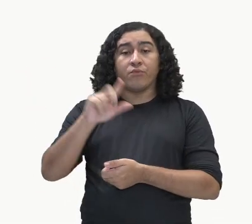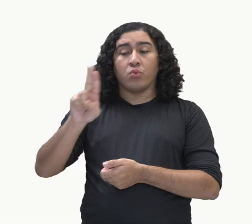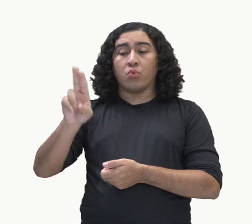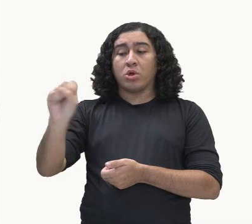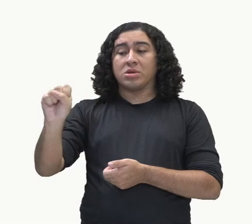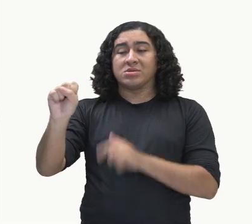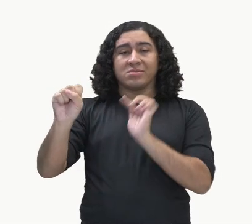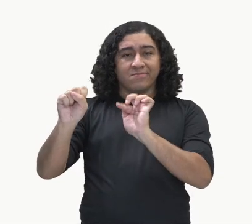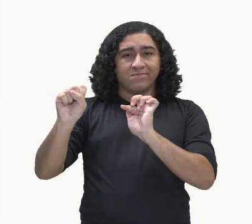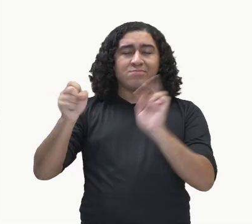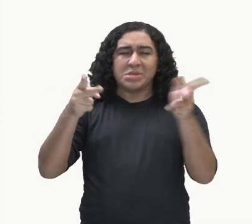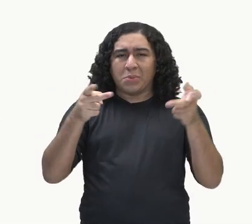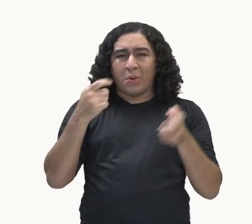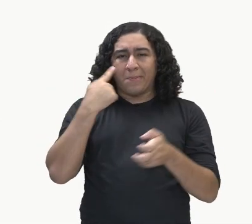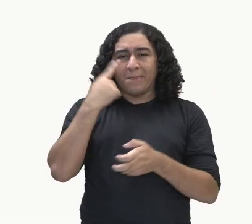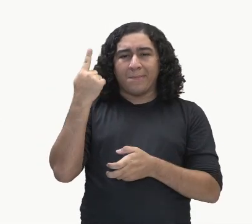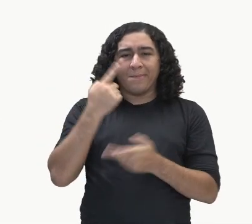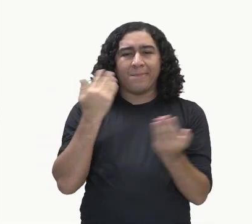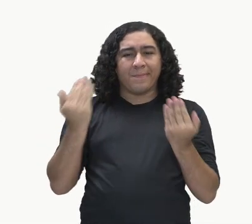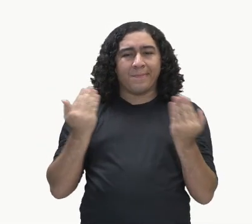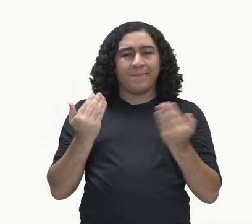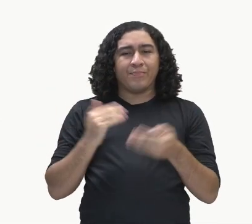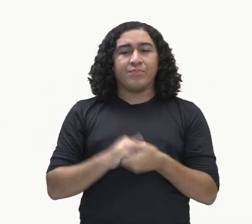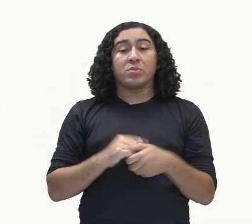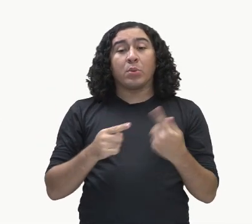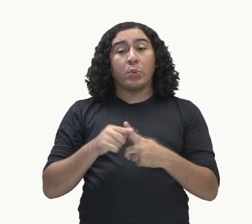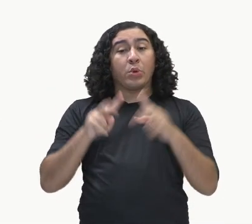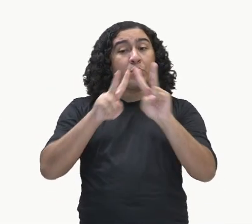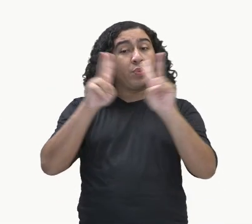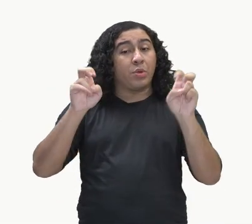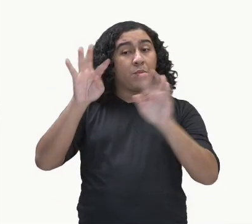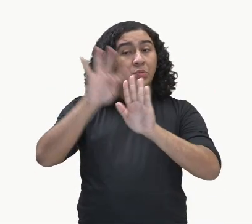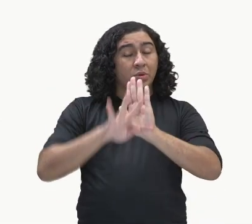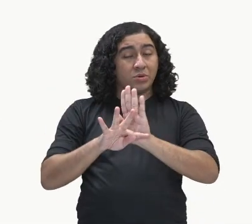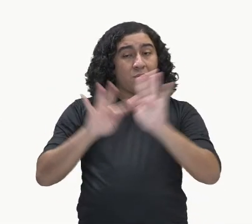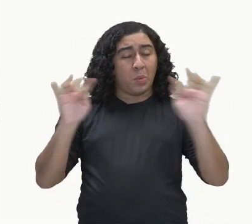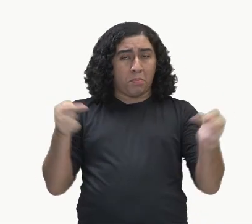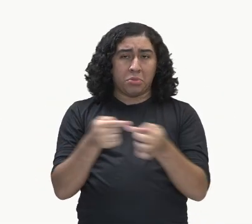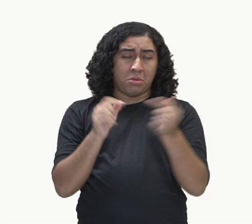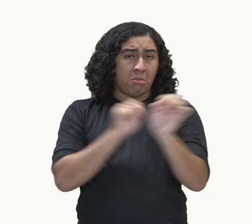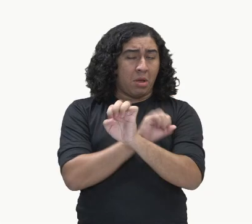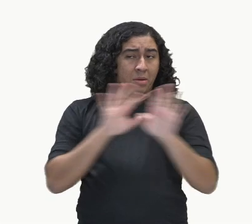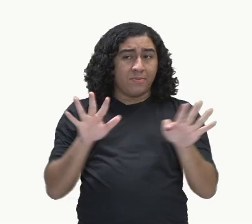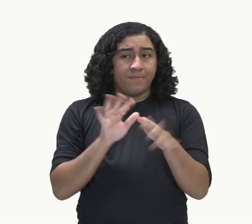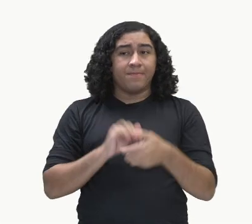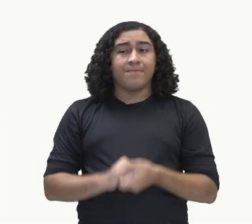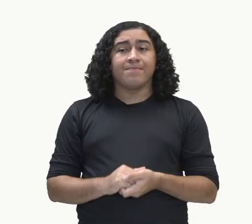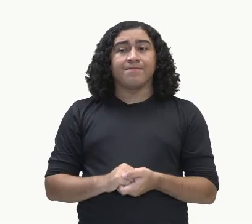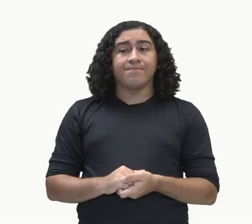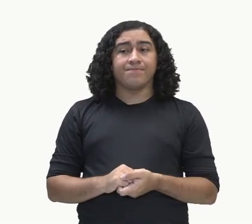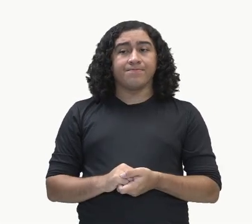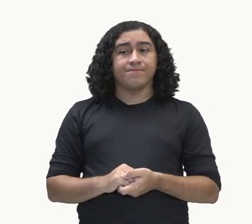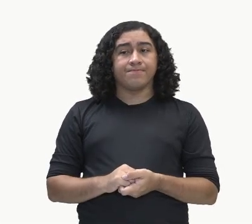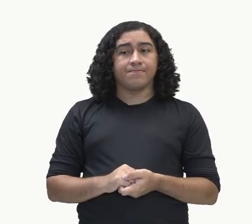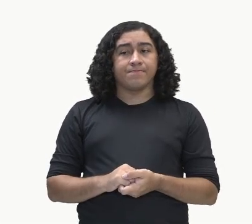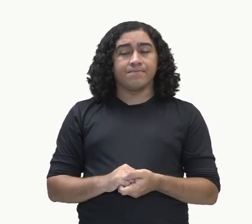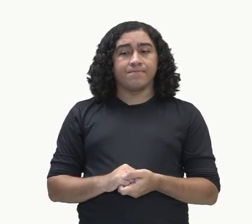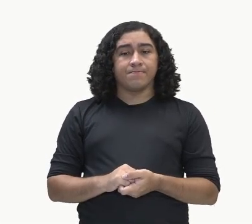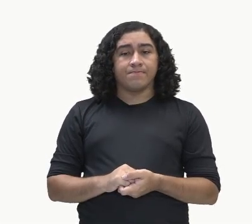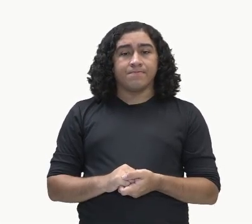aparecendo aqui, porque é assunto do nosso texto. Então, muitas culturas em volta do mundo